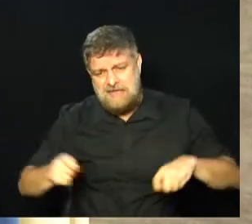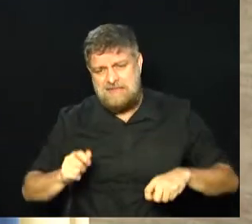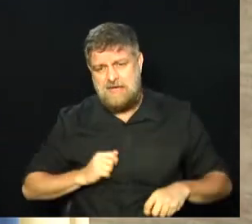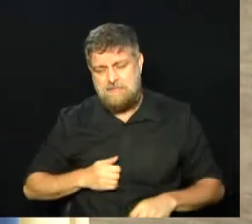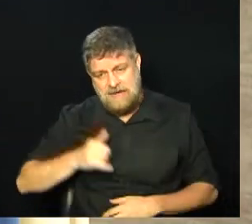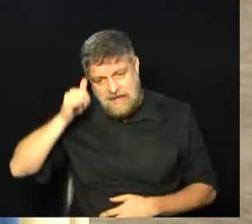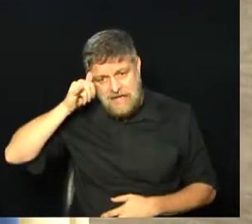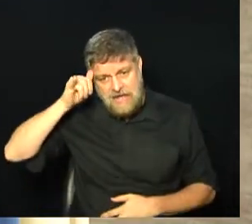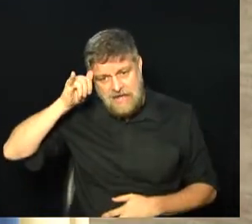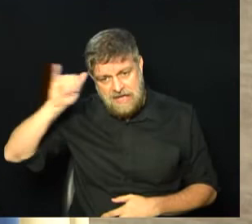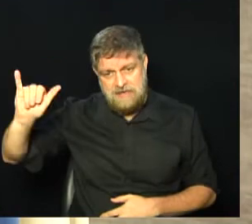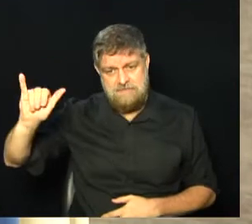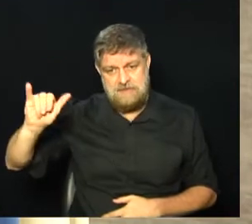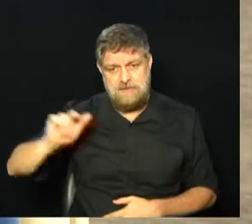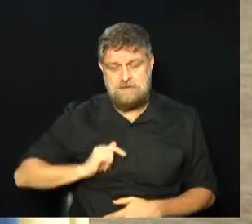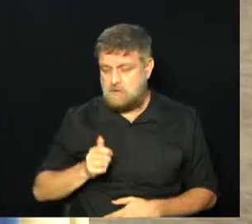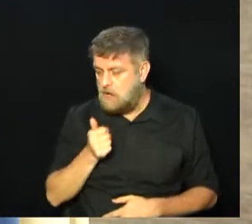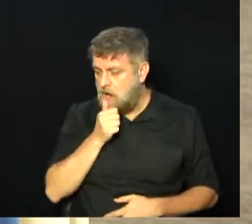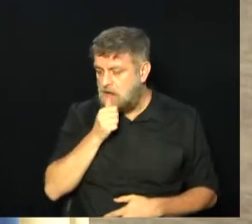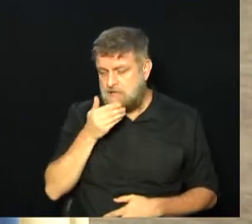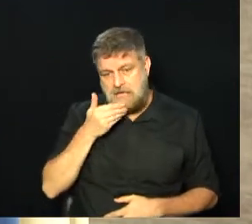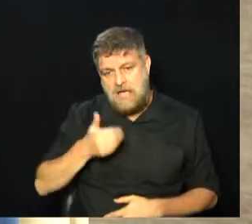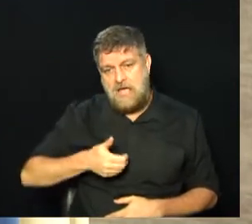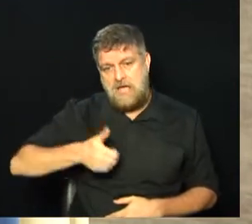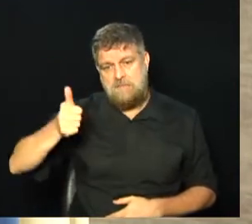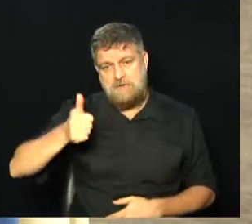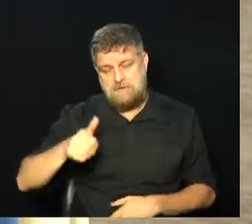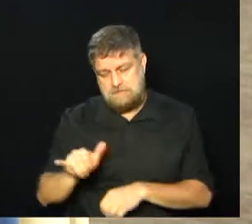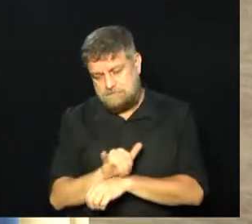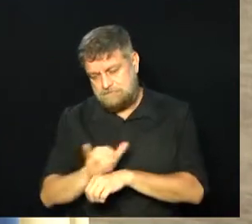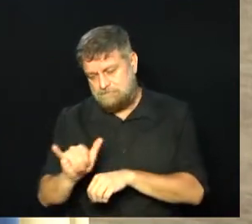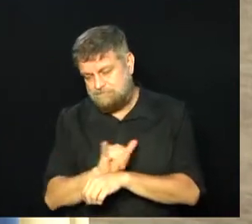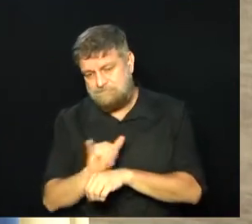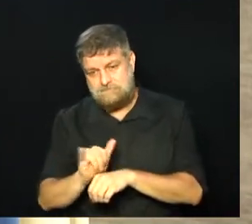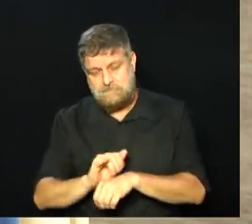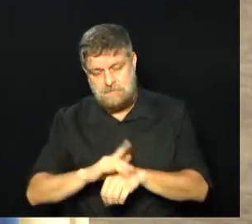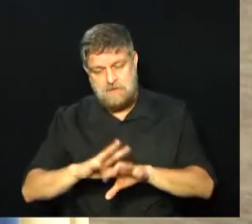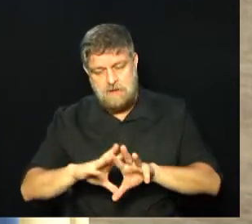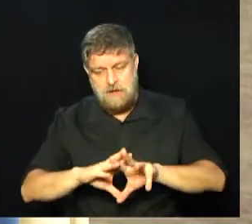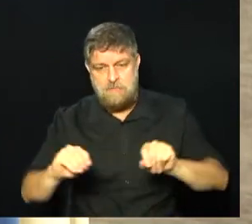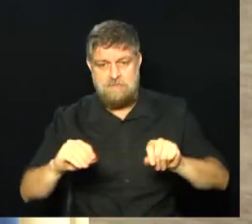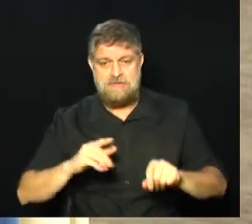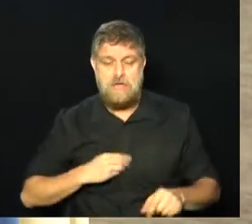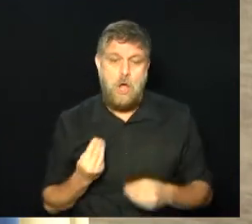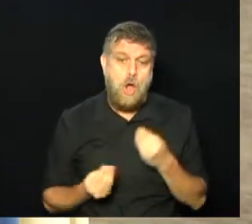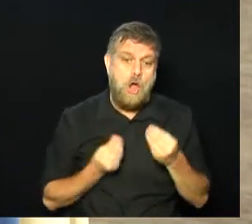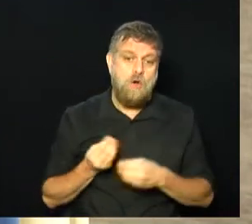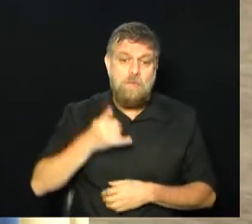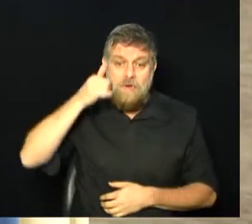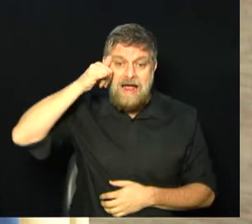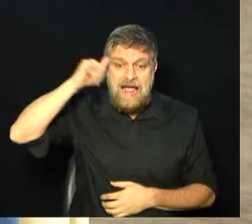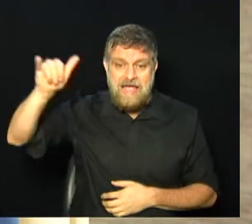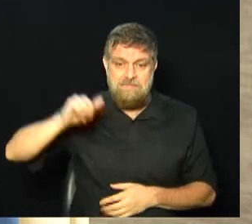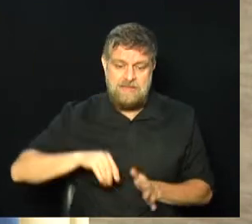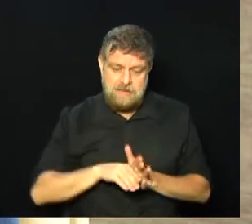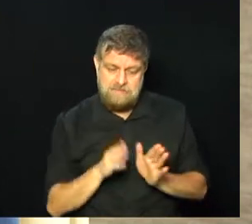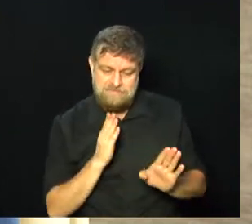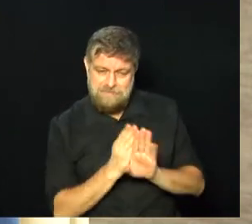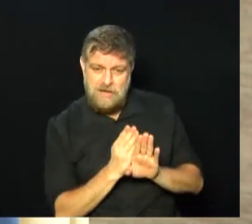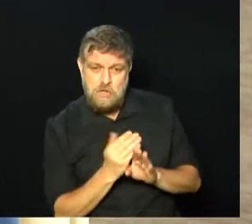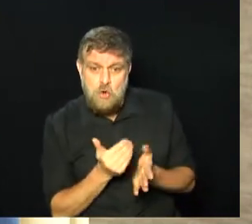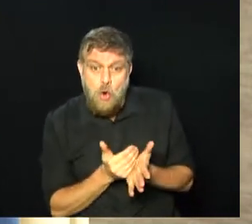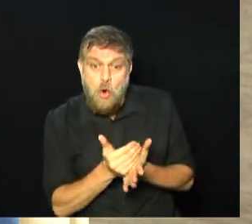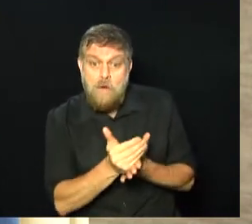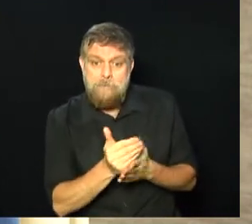prevenida. A prevenção ainda é o melhor remédio, a melhor forma de você curar uma pessoa é prevenir ou diagnosticar